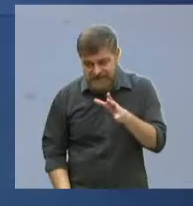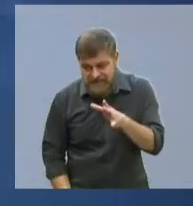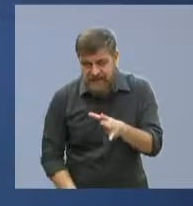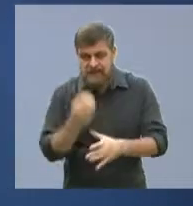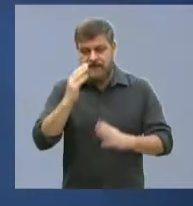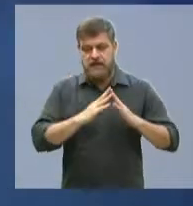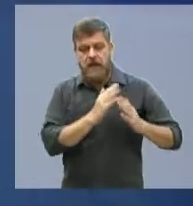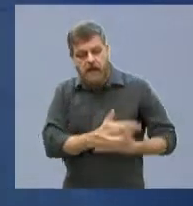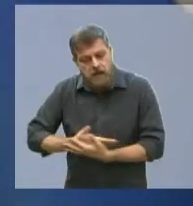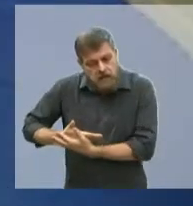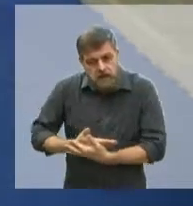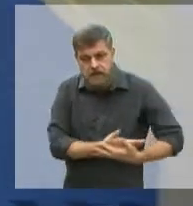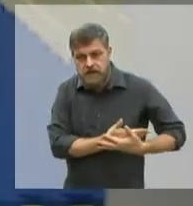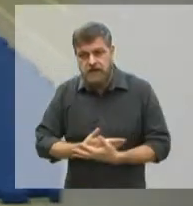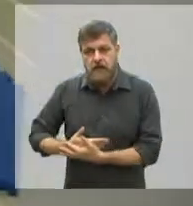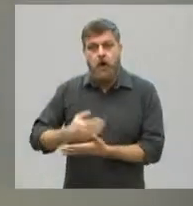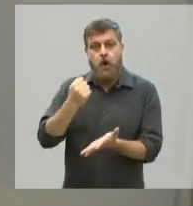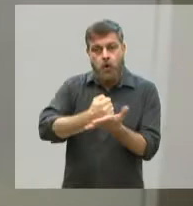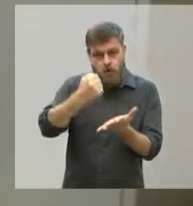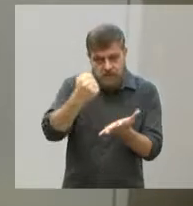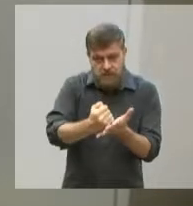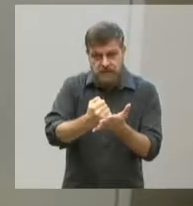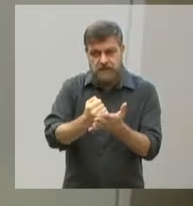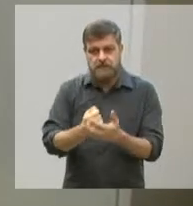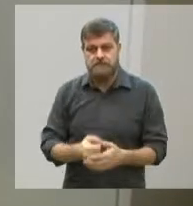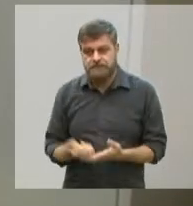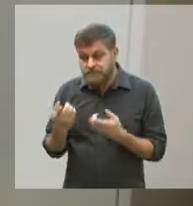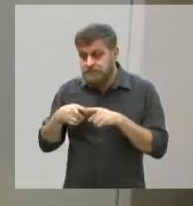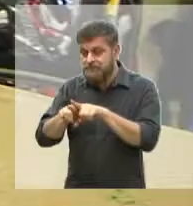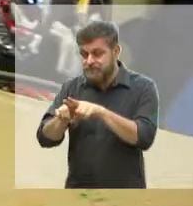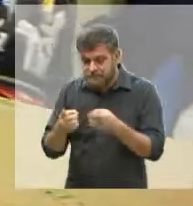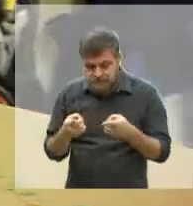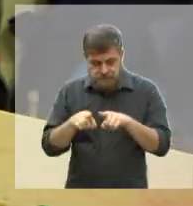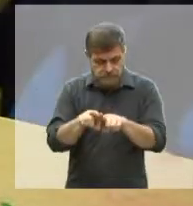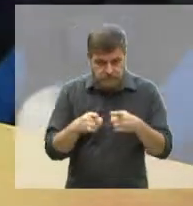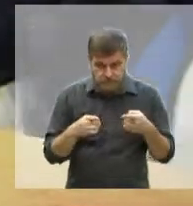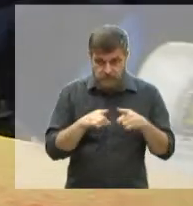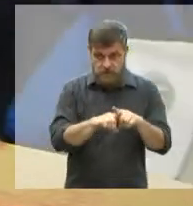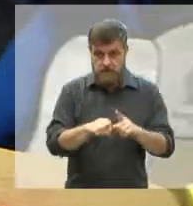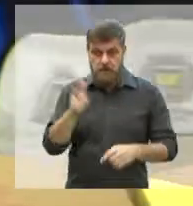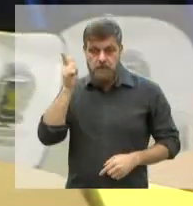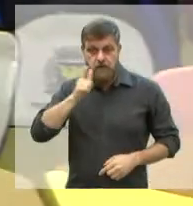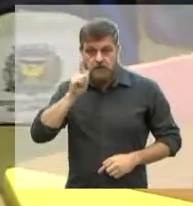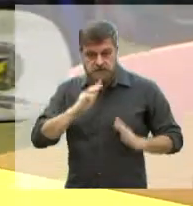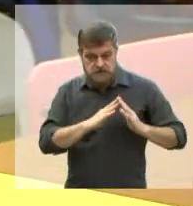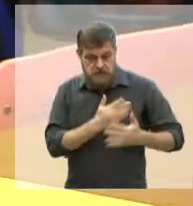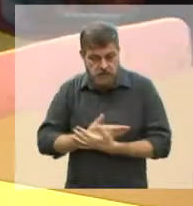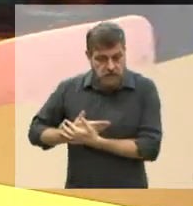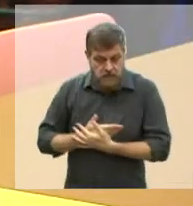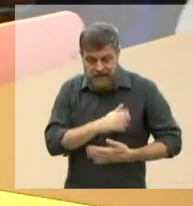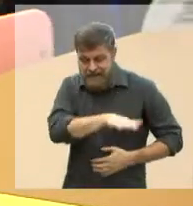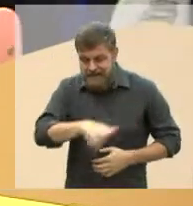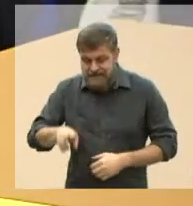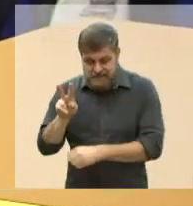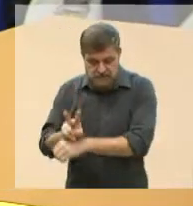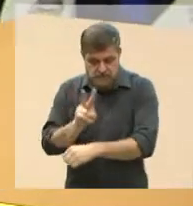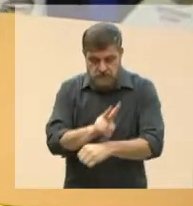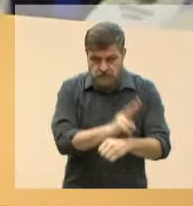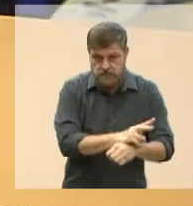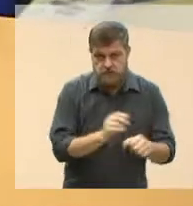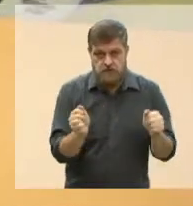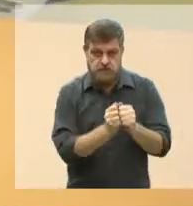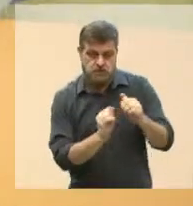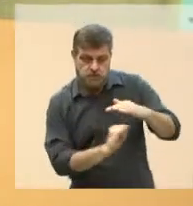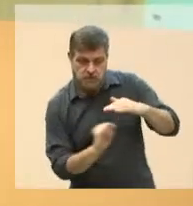vagas em creches, talvez contratação de parceiros para poder ampliar essas vagas também, né, junto a